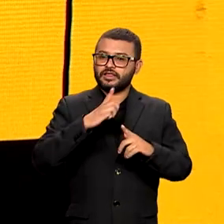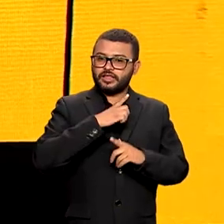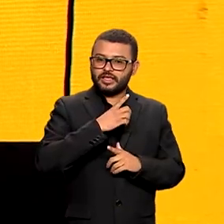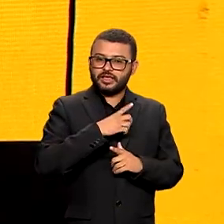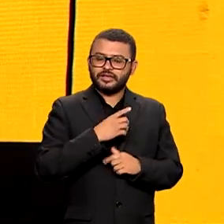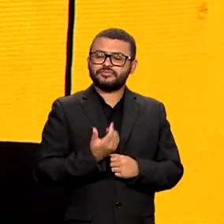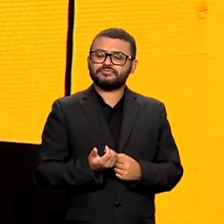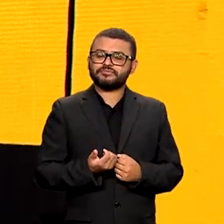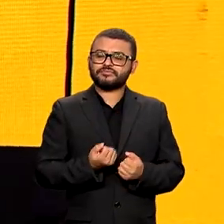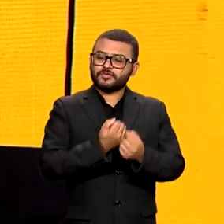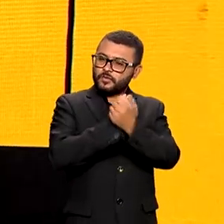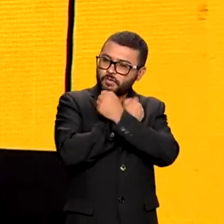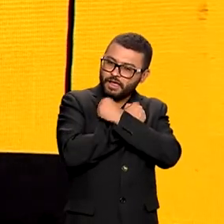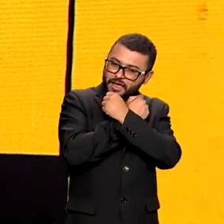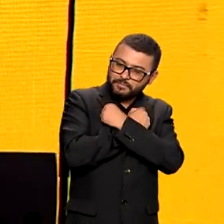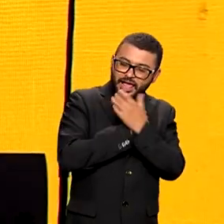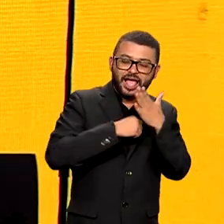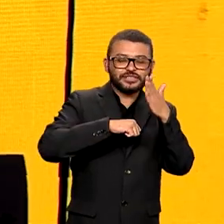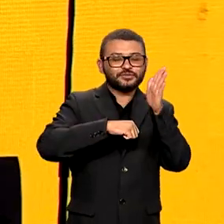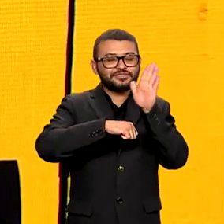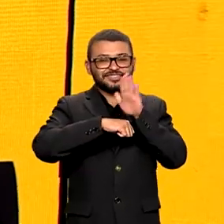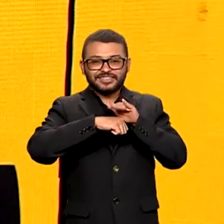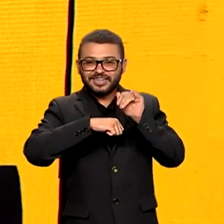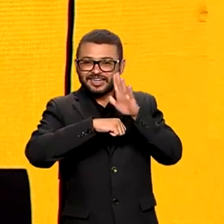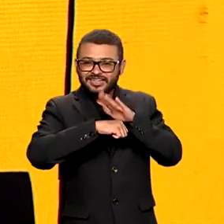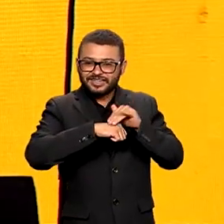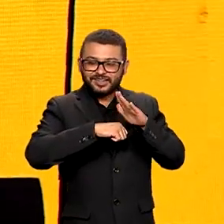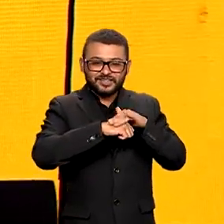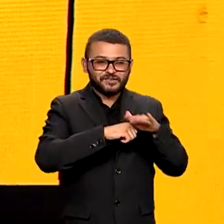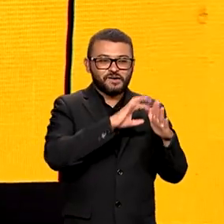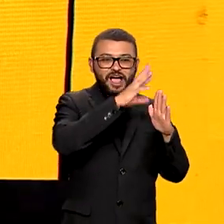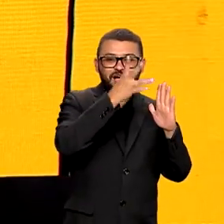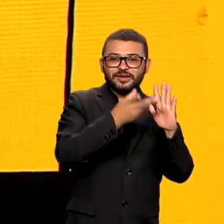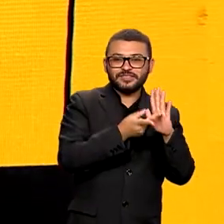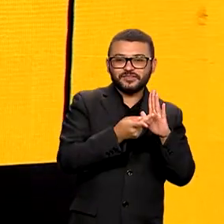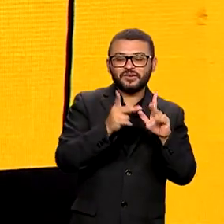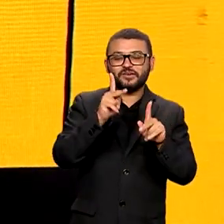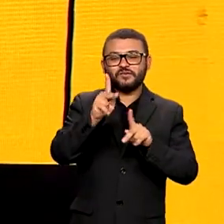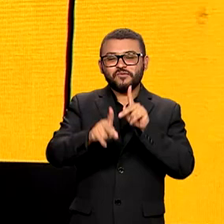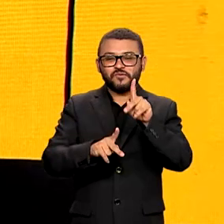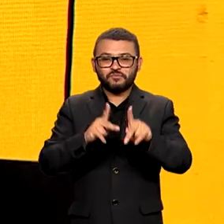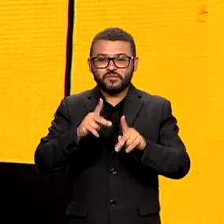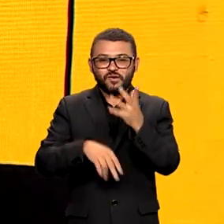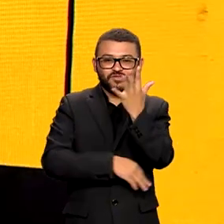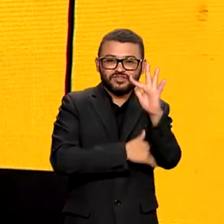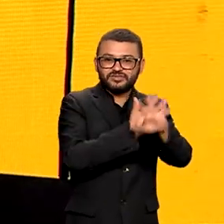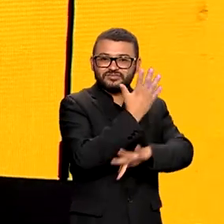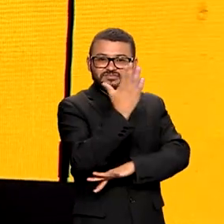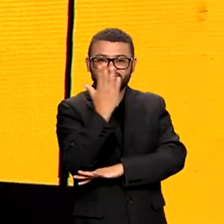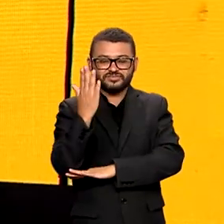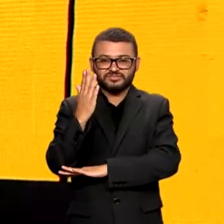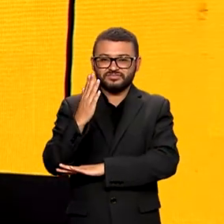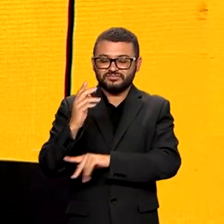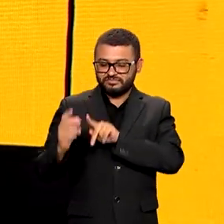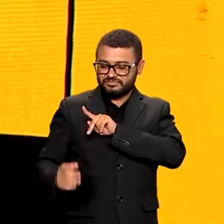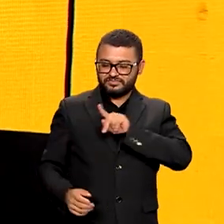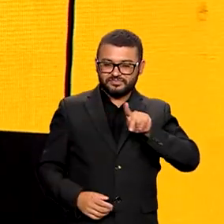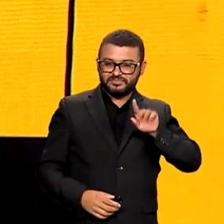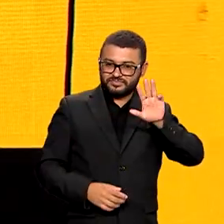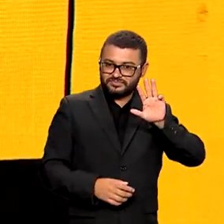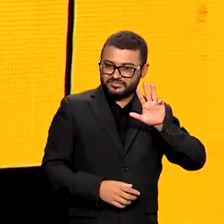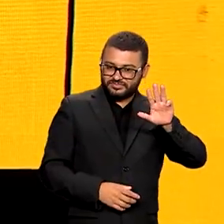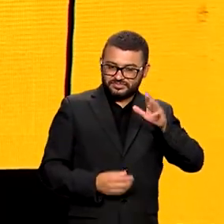abraço e o carinho pela Amazônia e pelo povo da floresta, do presidente